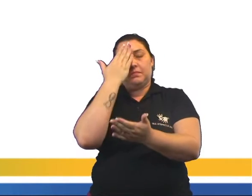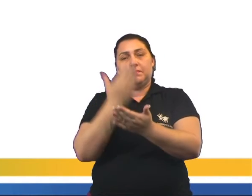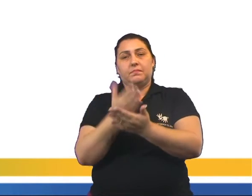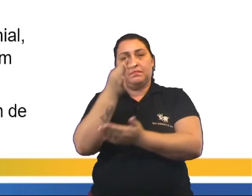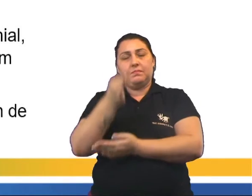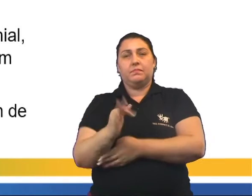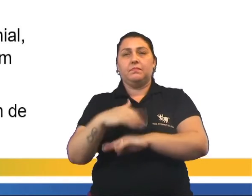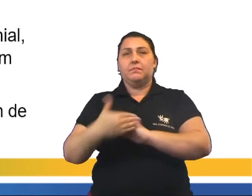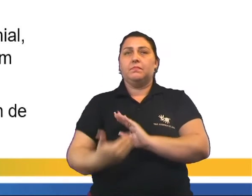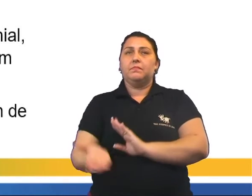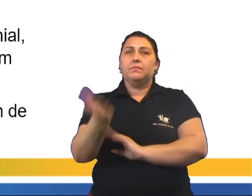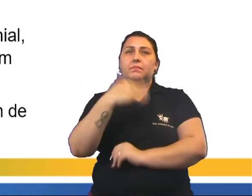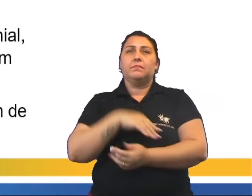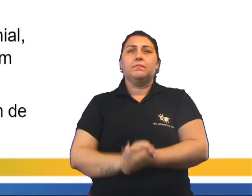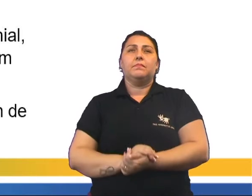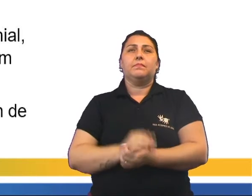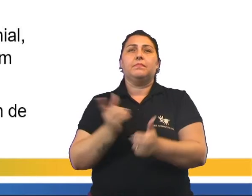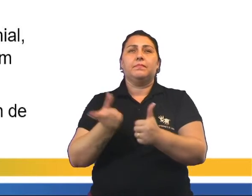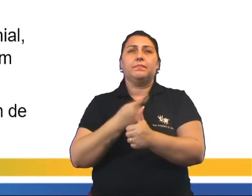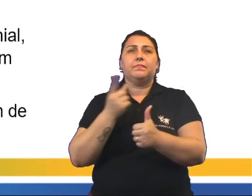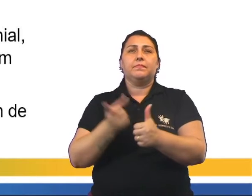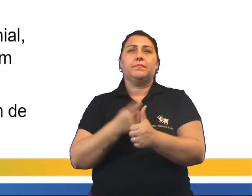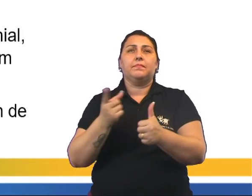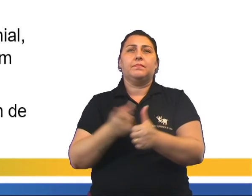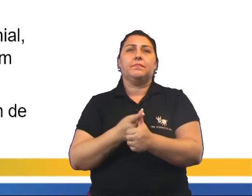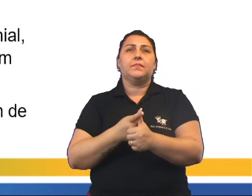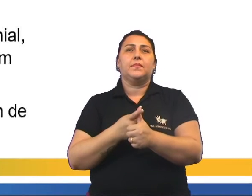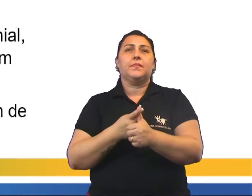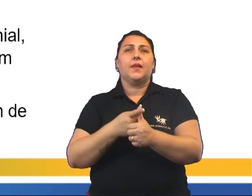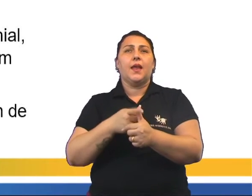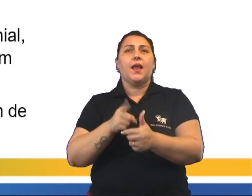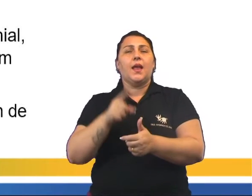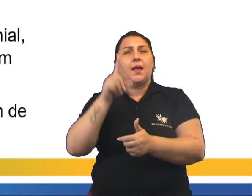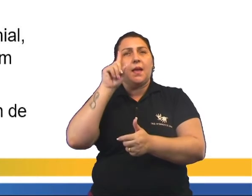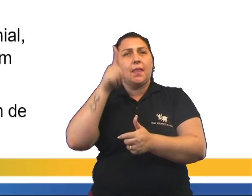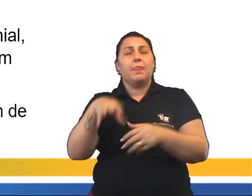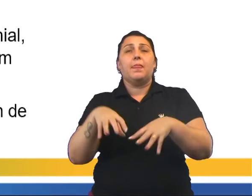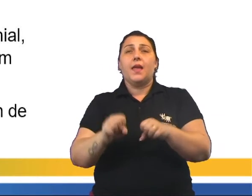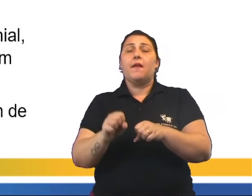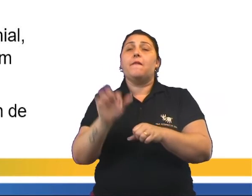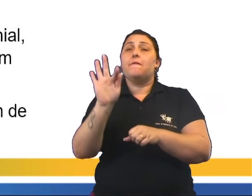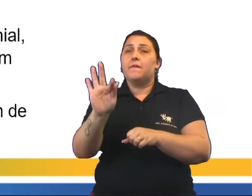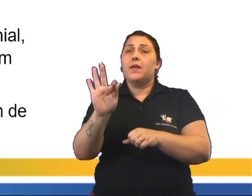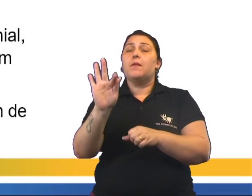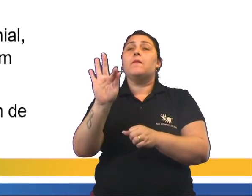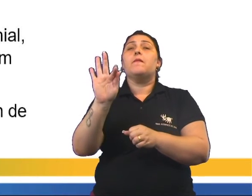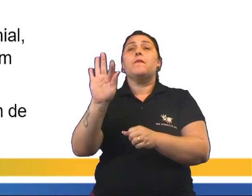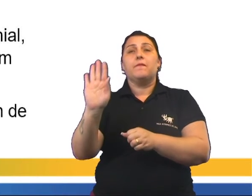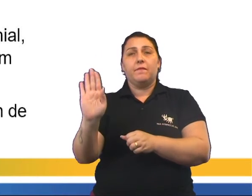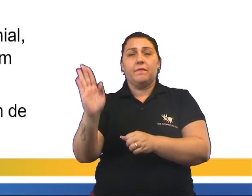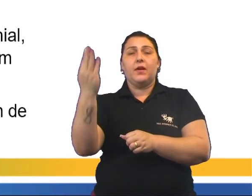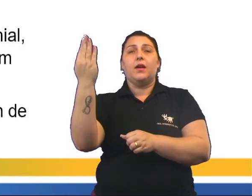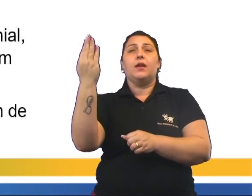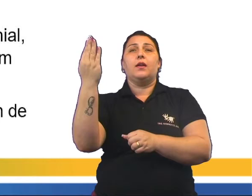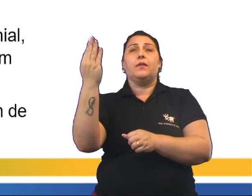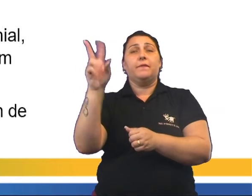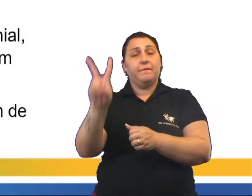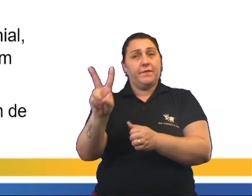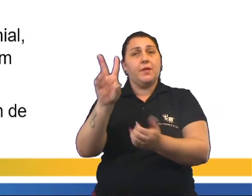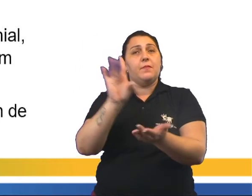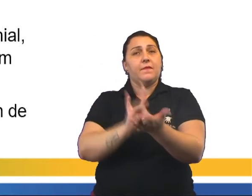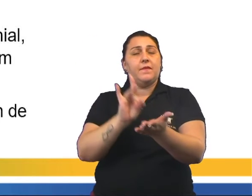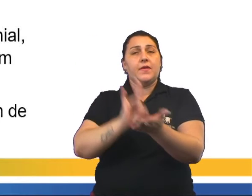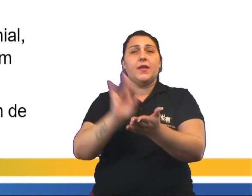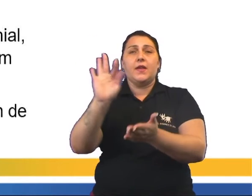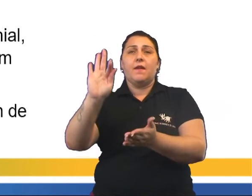acertar tudo. Vamos lá. Sobre a concentração fundiária no Brasil, assinale V para as proposições